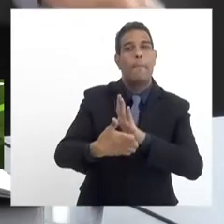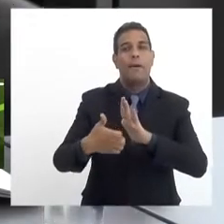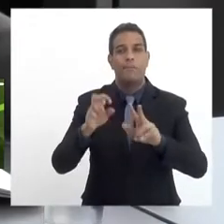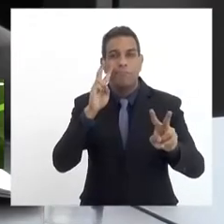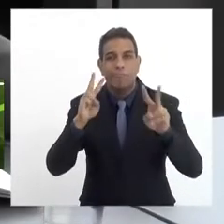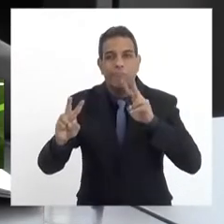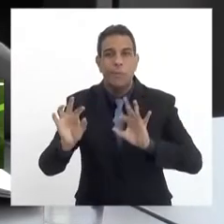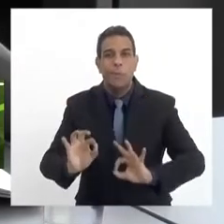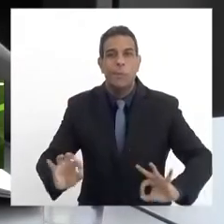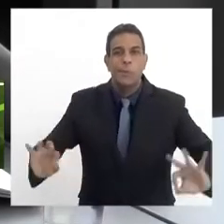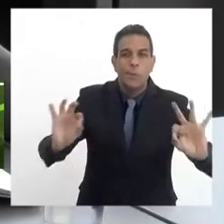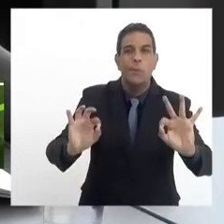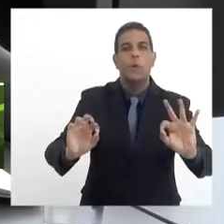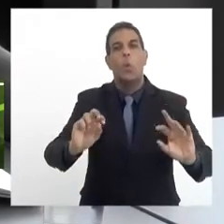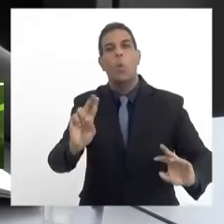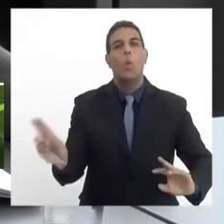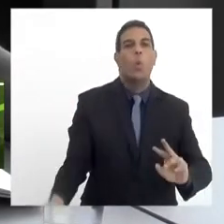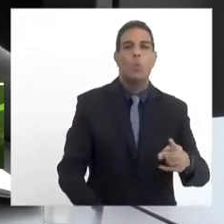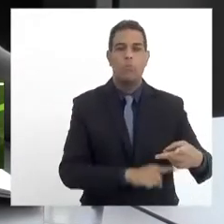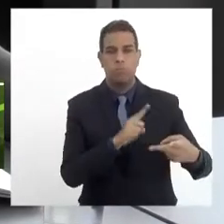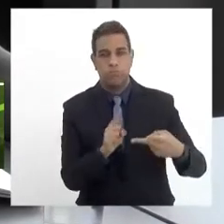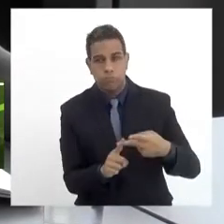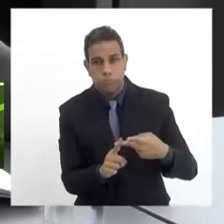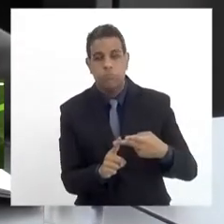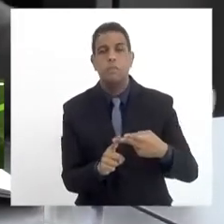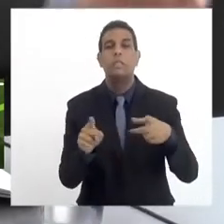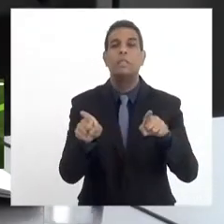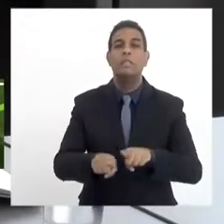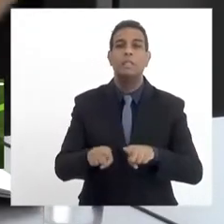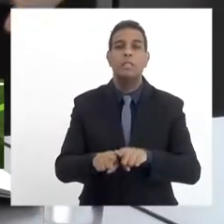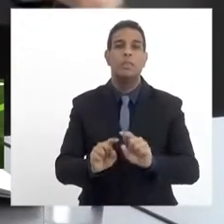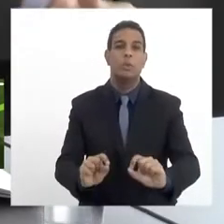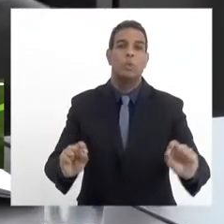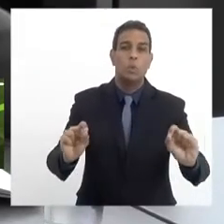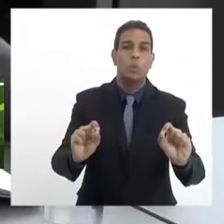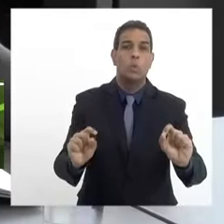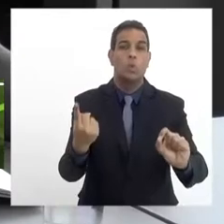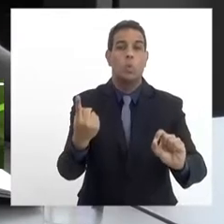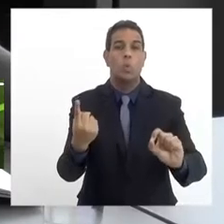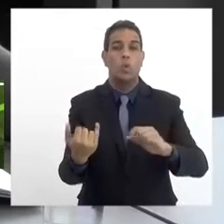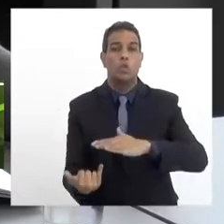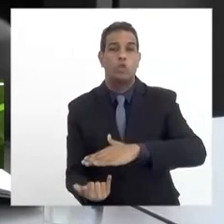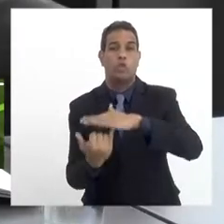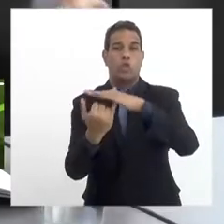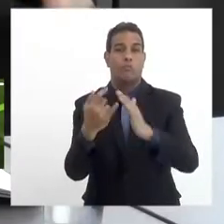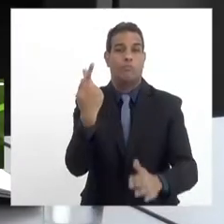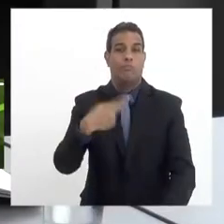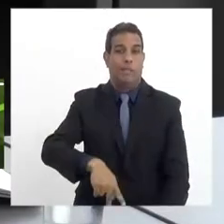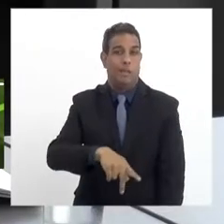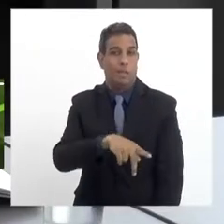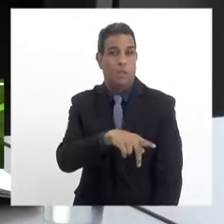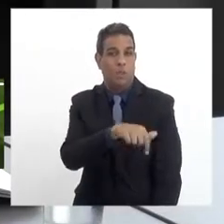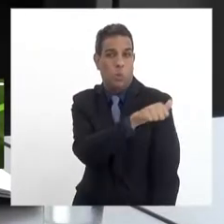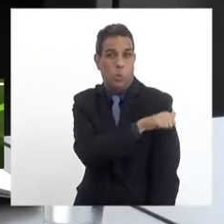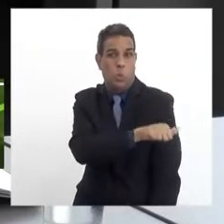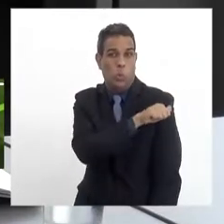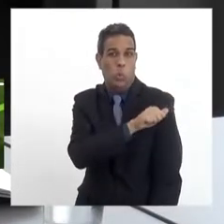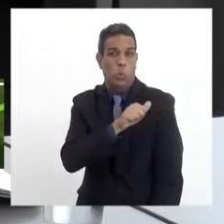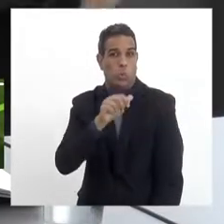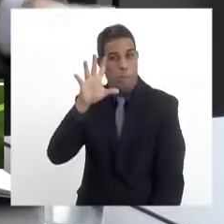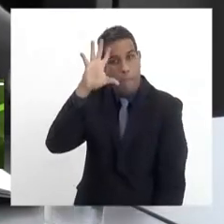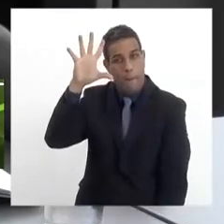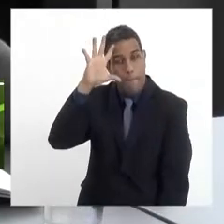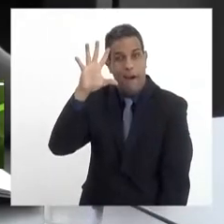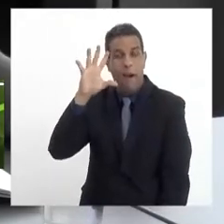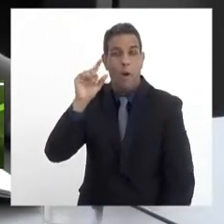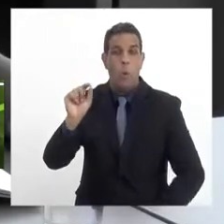estruturar a gerência, ou se faria através de uma instituição do próprio governo, que imaginava-se que